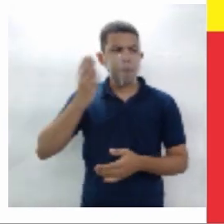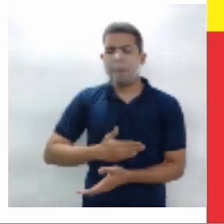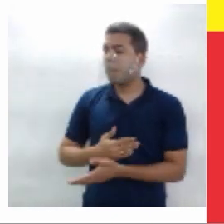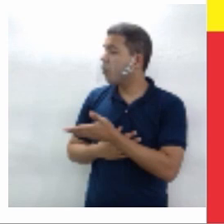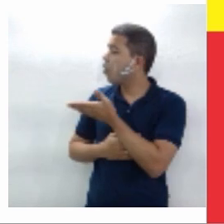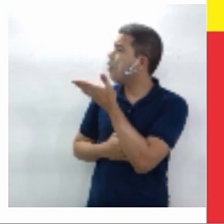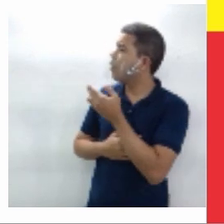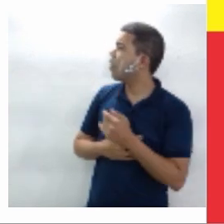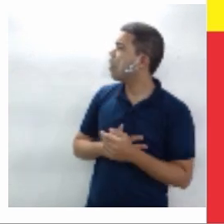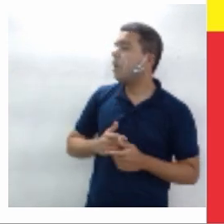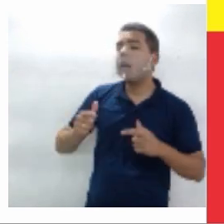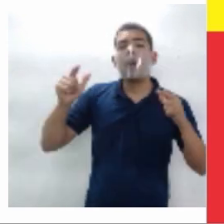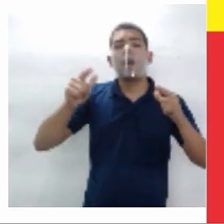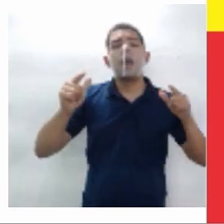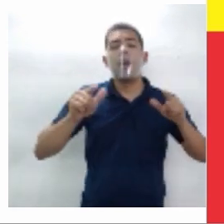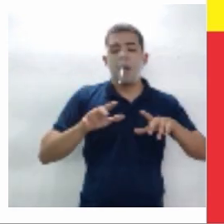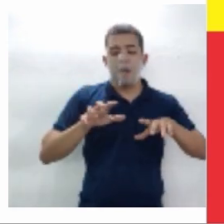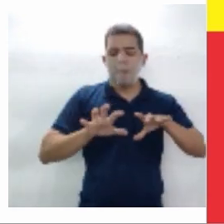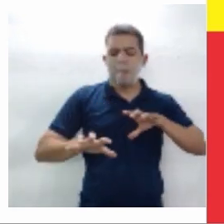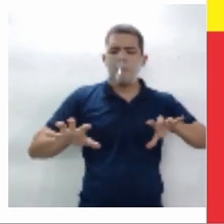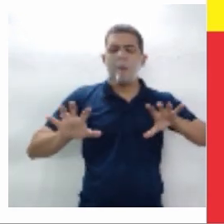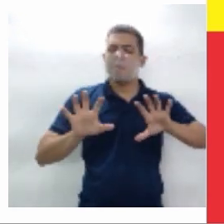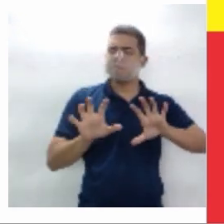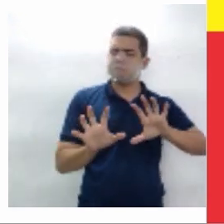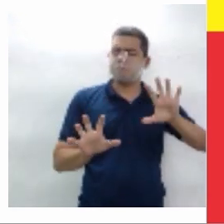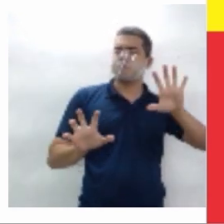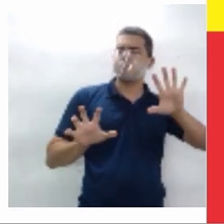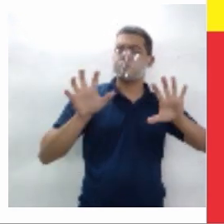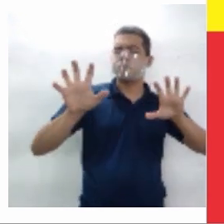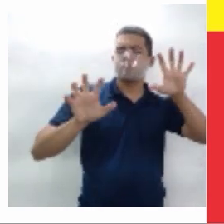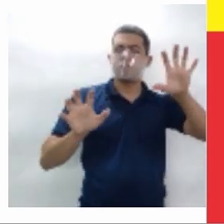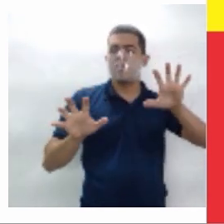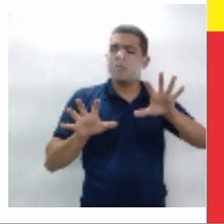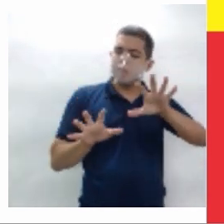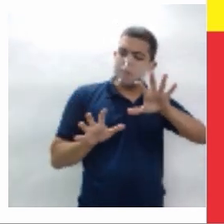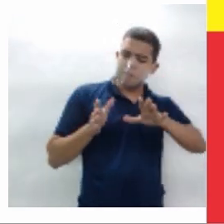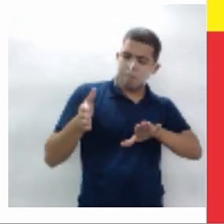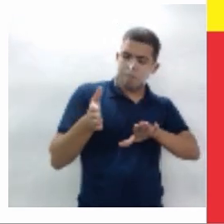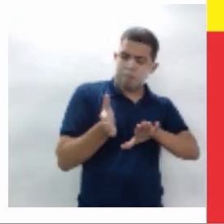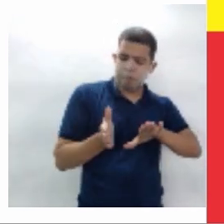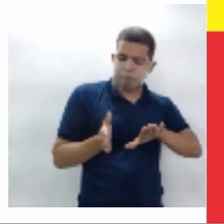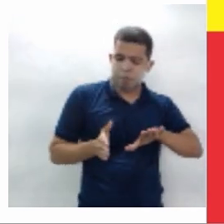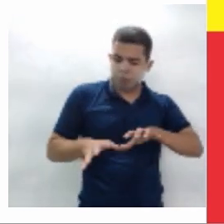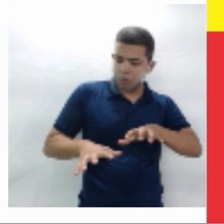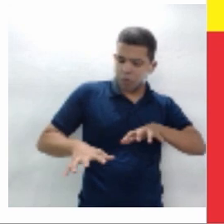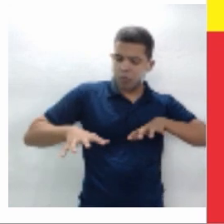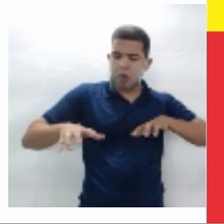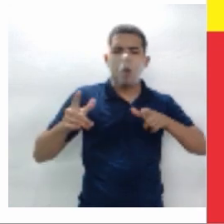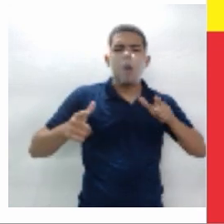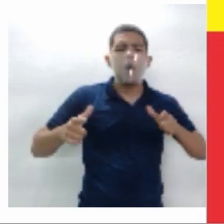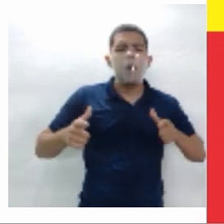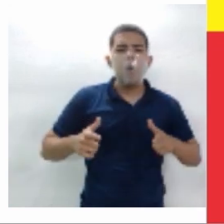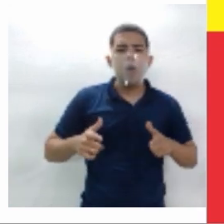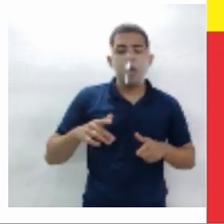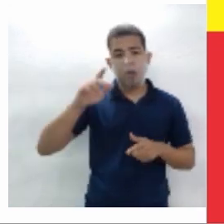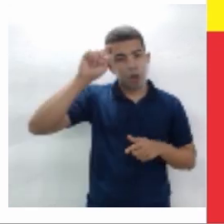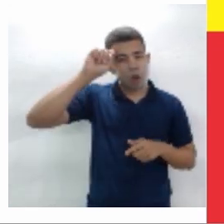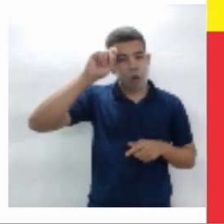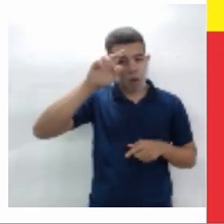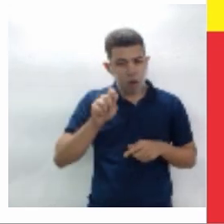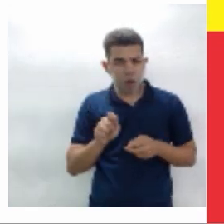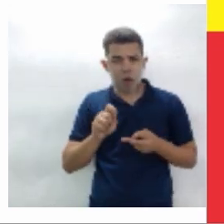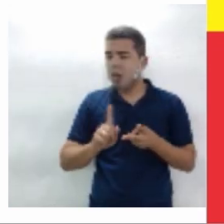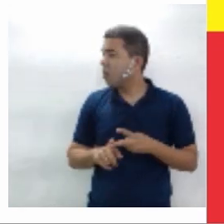essas placas tectônicas. Você pode observar que existe aí a placa africana,